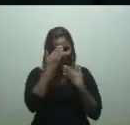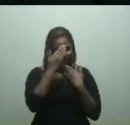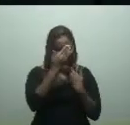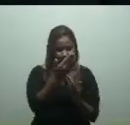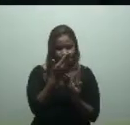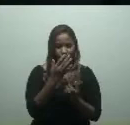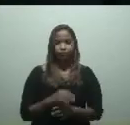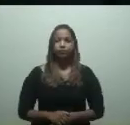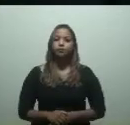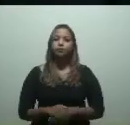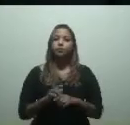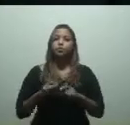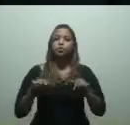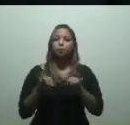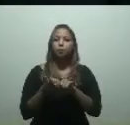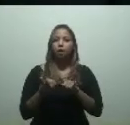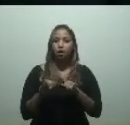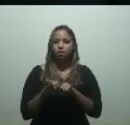Norte,